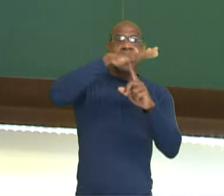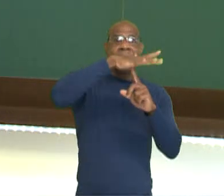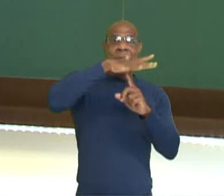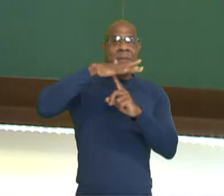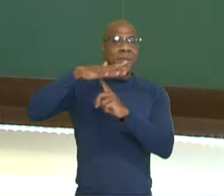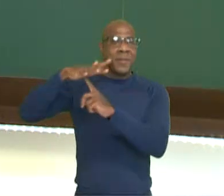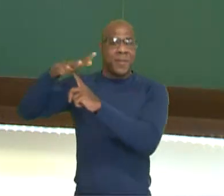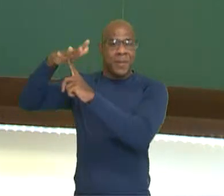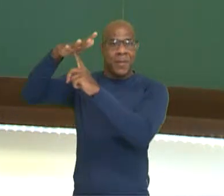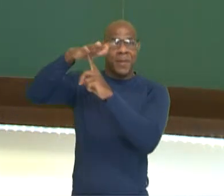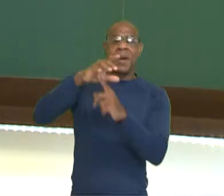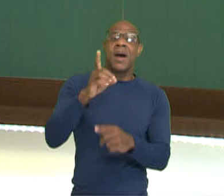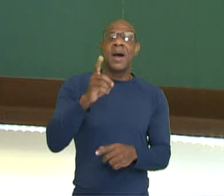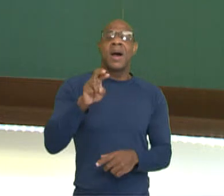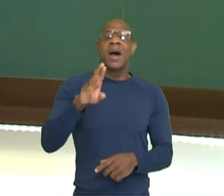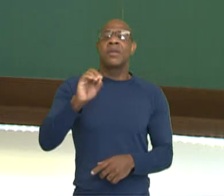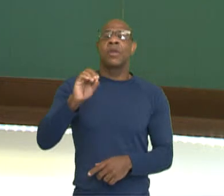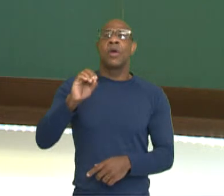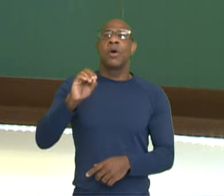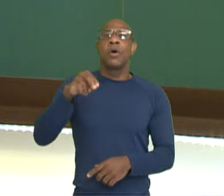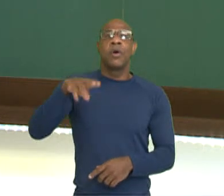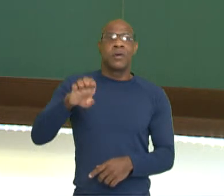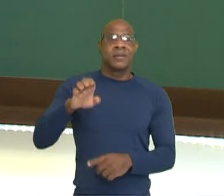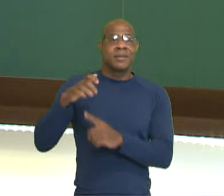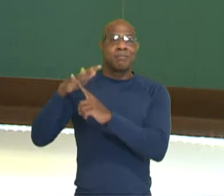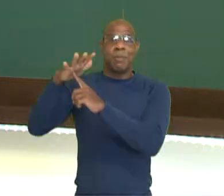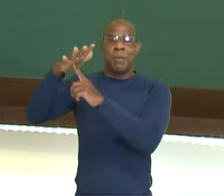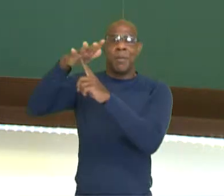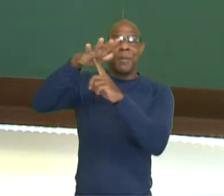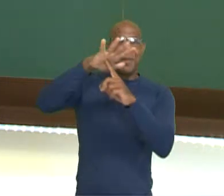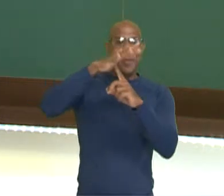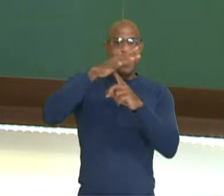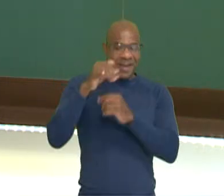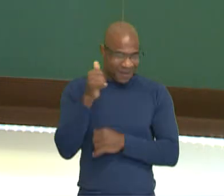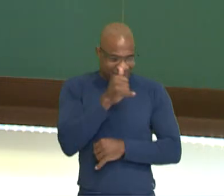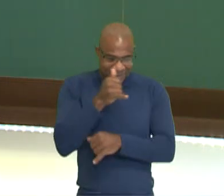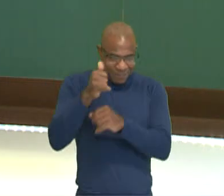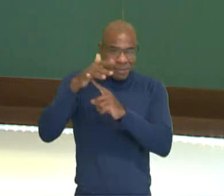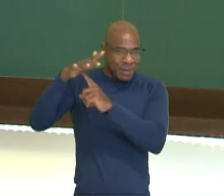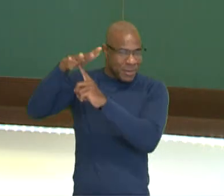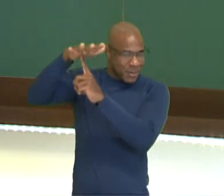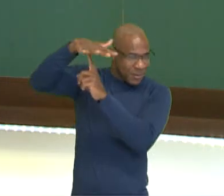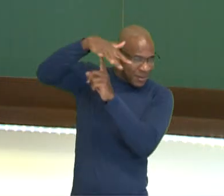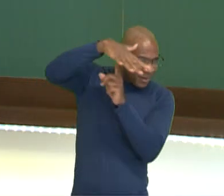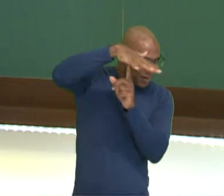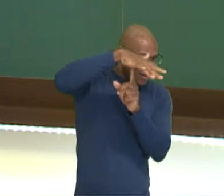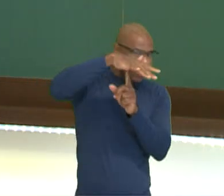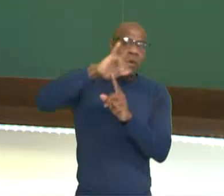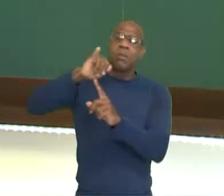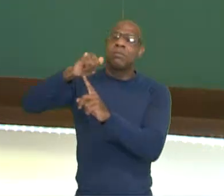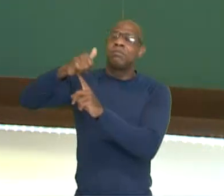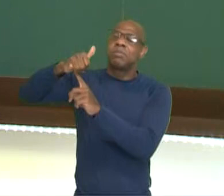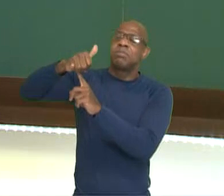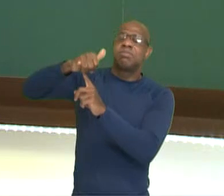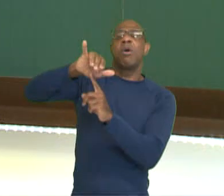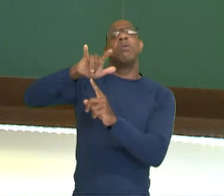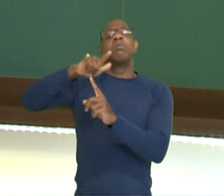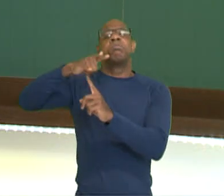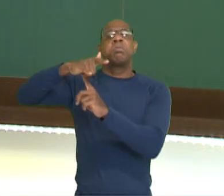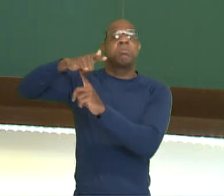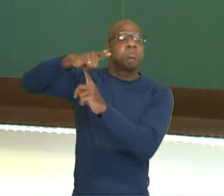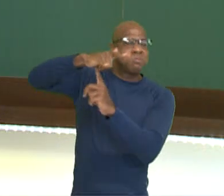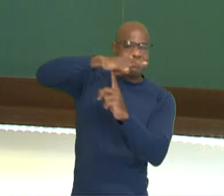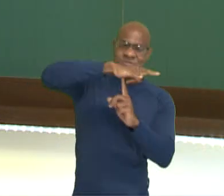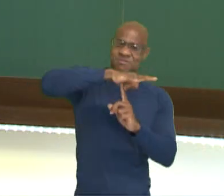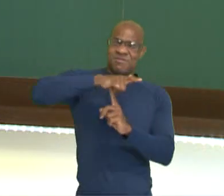Já conhece drone, né? Já viu as aplicabilidades. Hoje são muitas. Usa-se para monitorar a